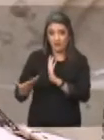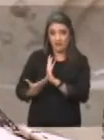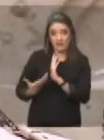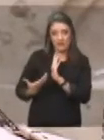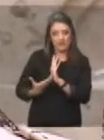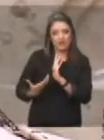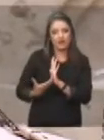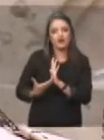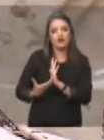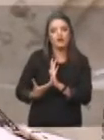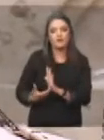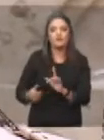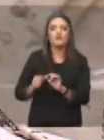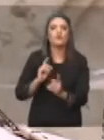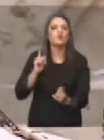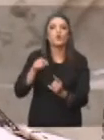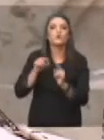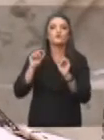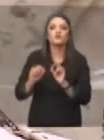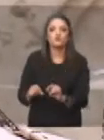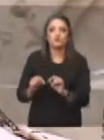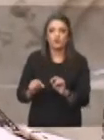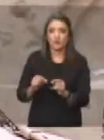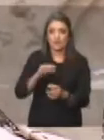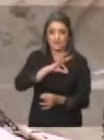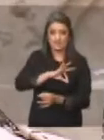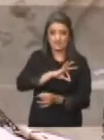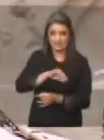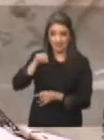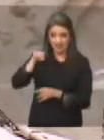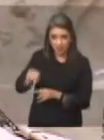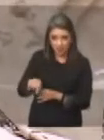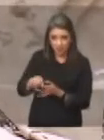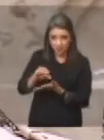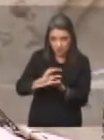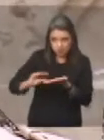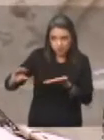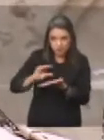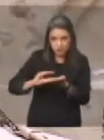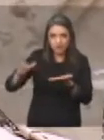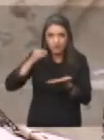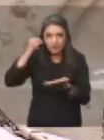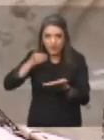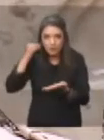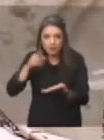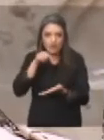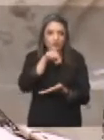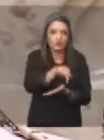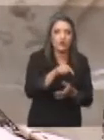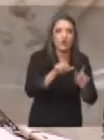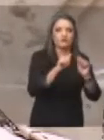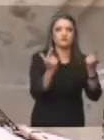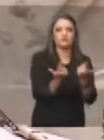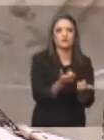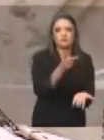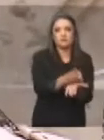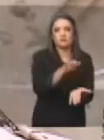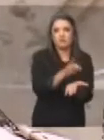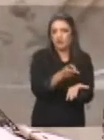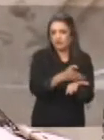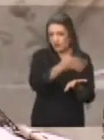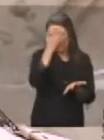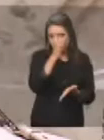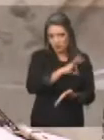foi realizada com o propósito de desviar as remunerações, como afirmado por Raimundo, em sede policial. O relatório de